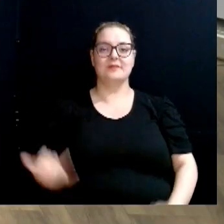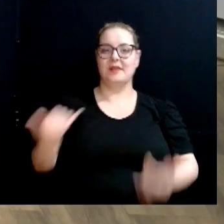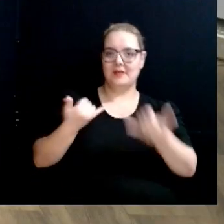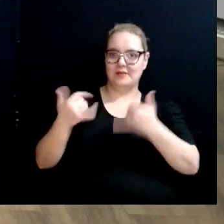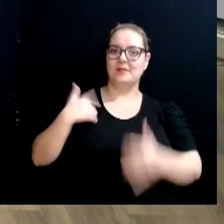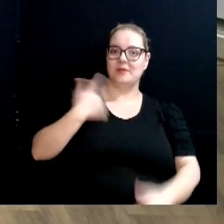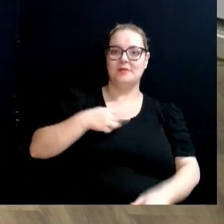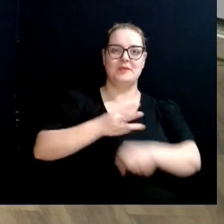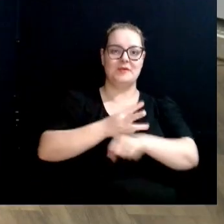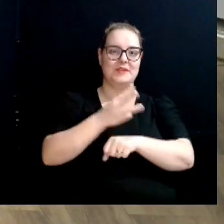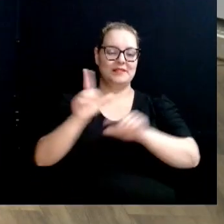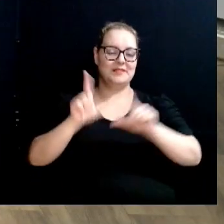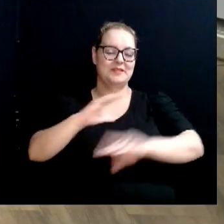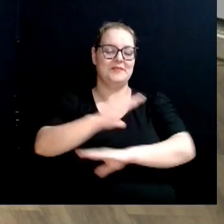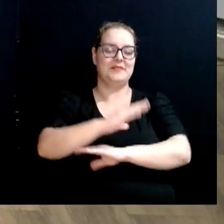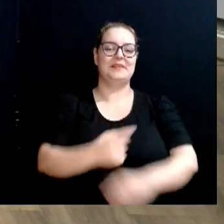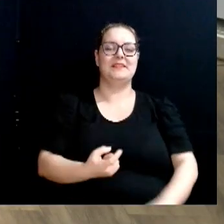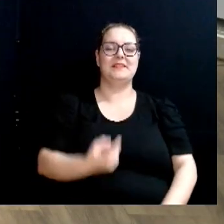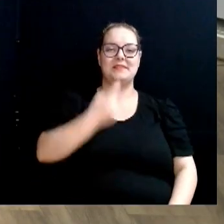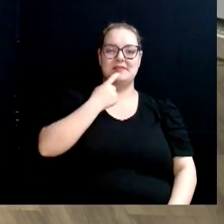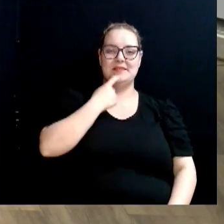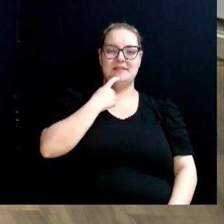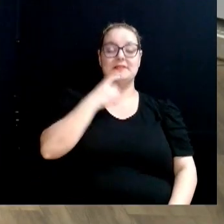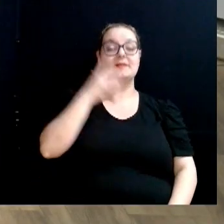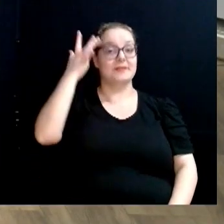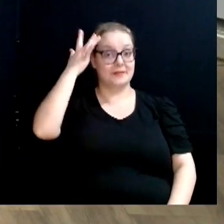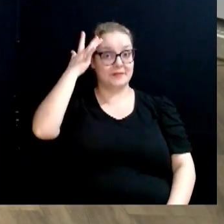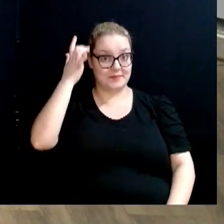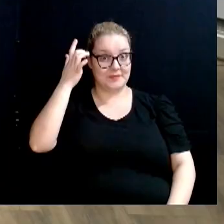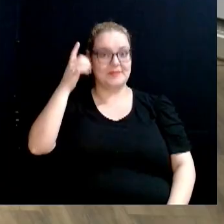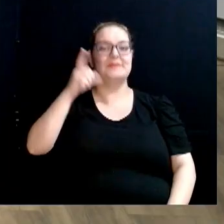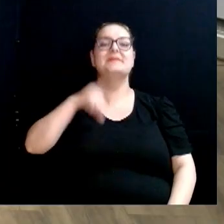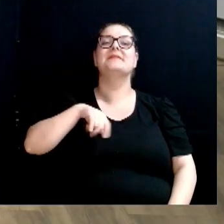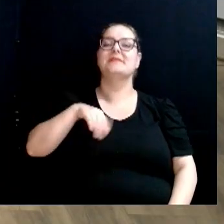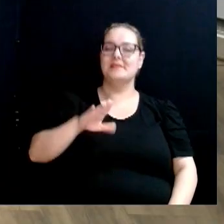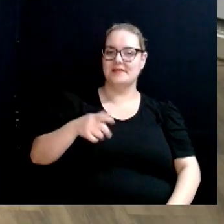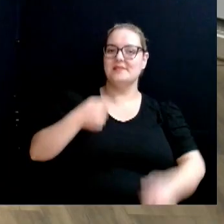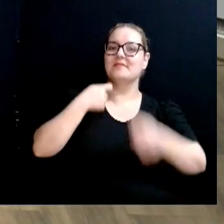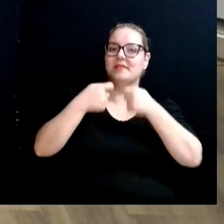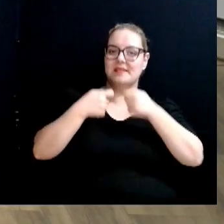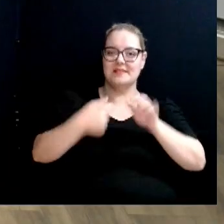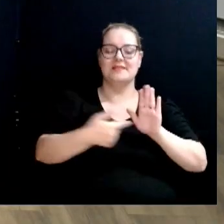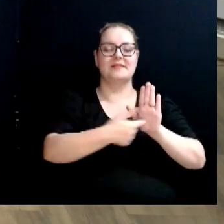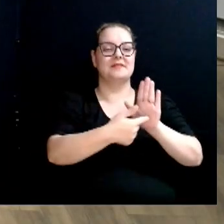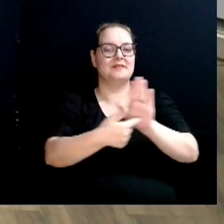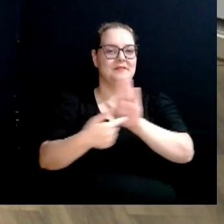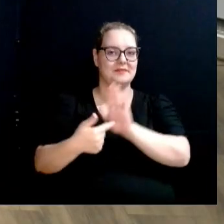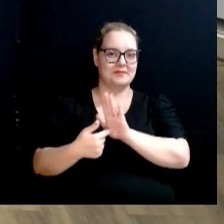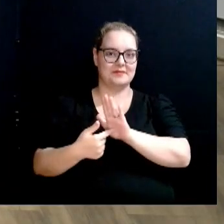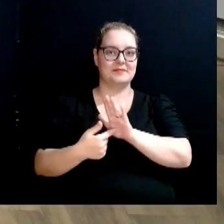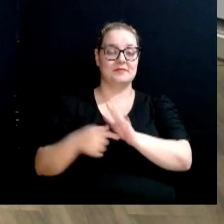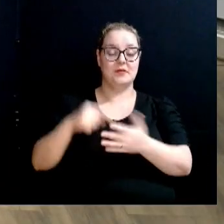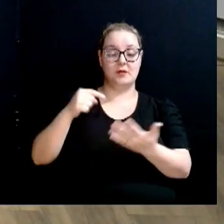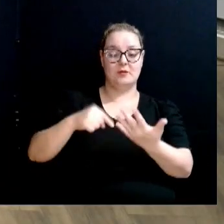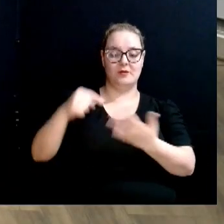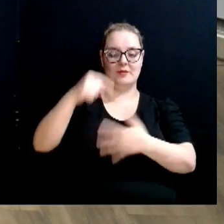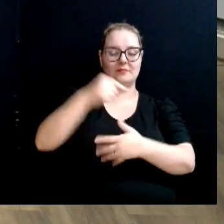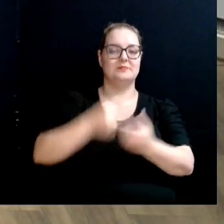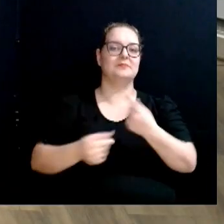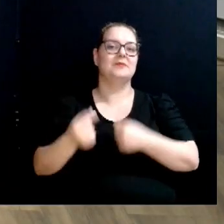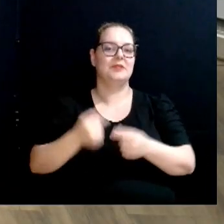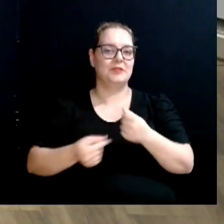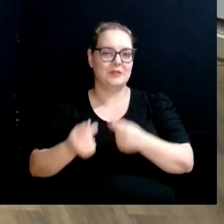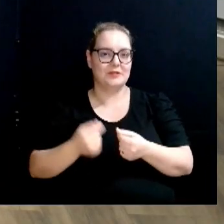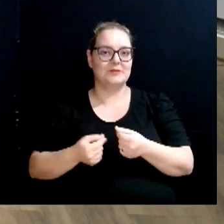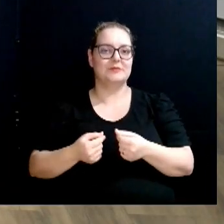TV Câmara Campinas. E amanhã tem mais reportagem mostrando aí os aspectos econômicos das